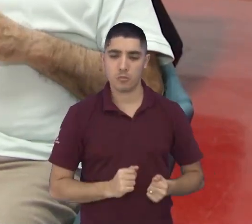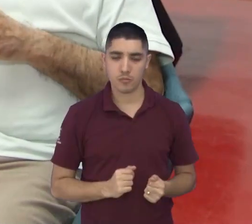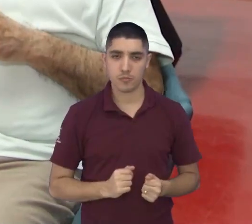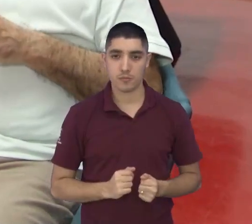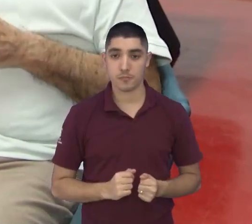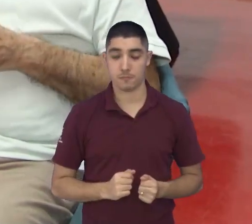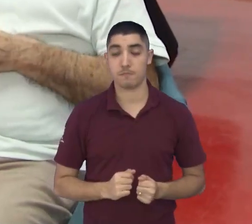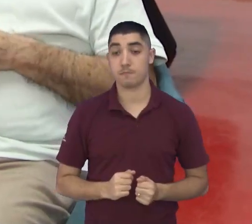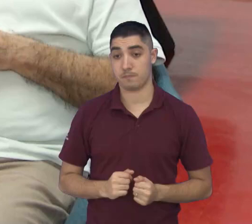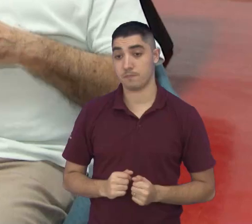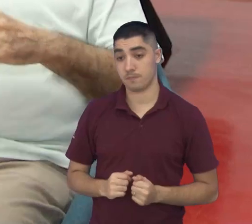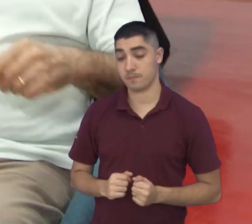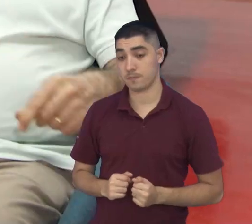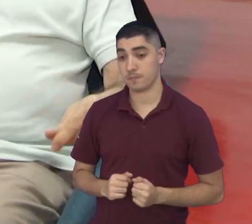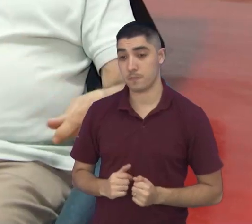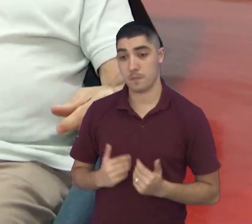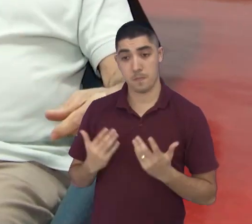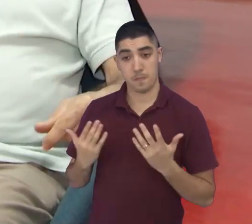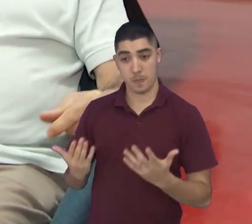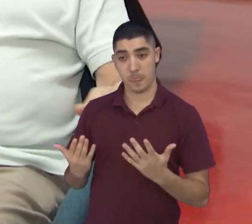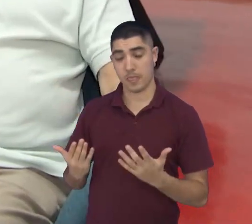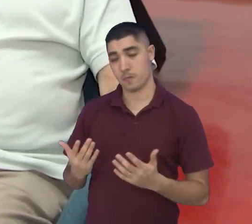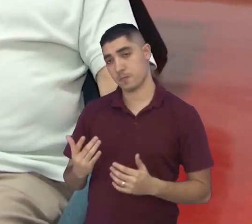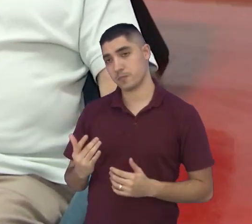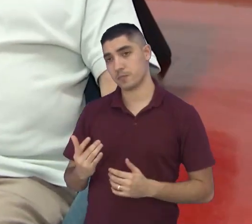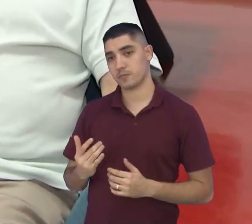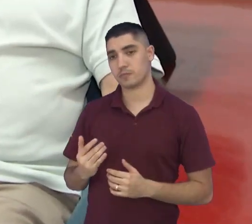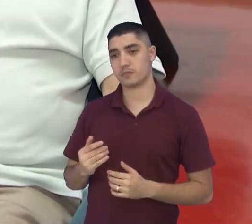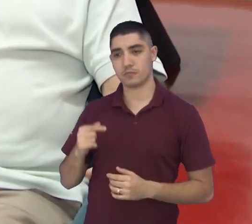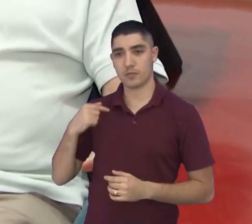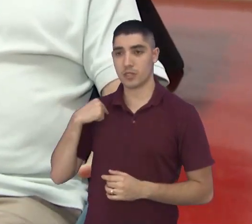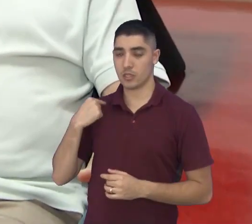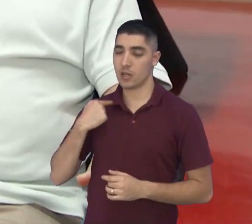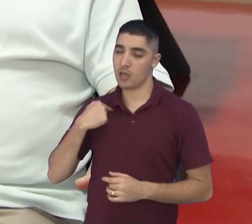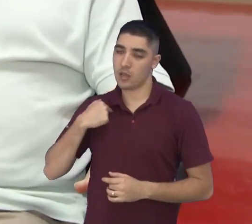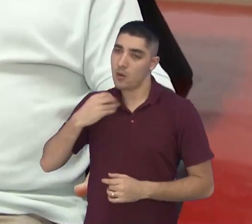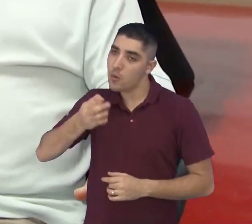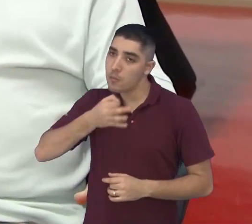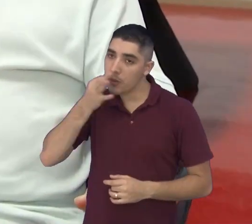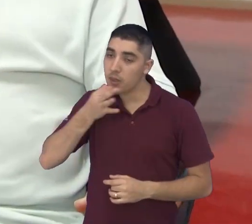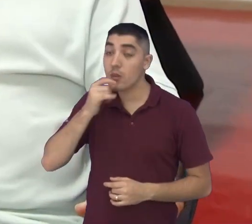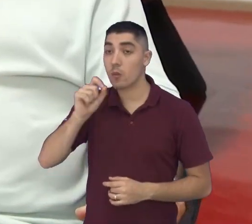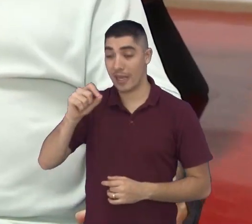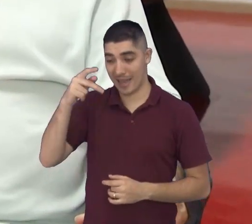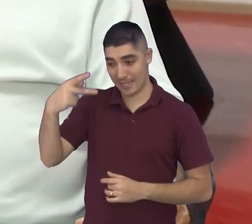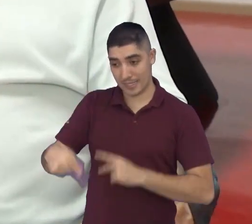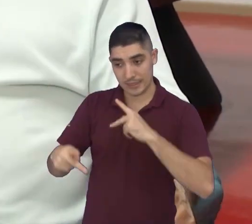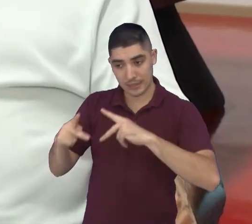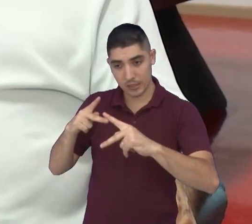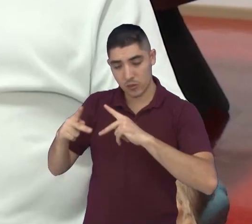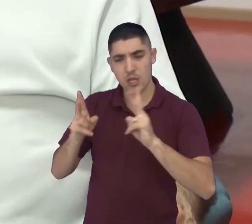É. Eu, cada vez mais, eu acredito que nós estamos buscando, e São José dos Campos